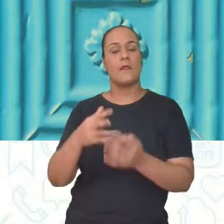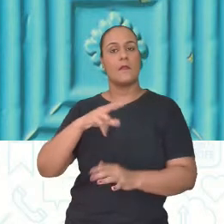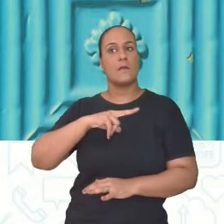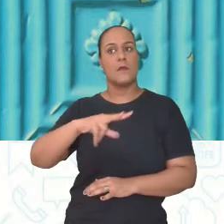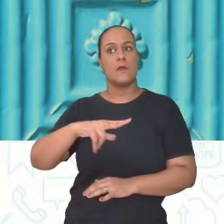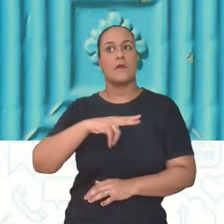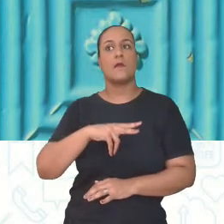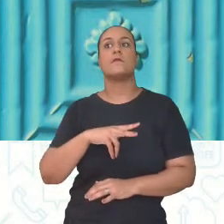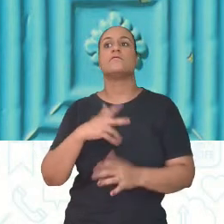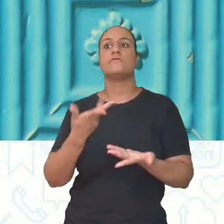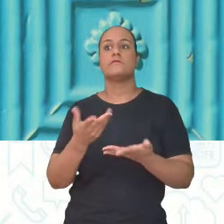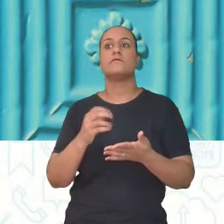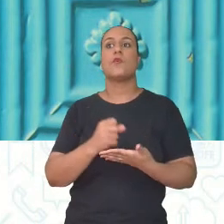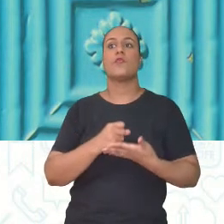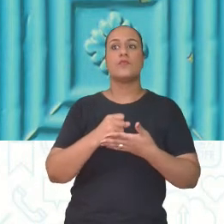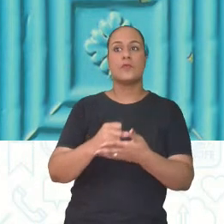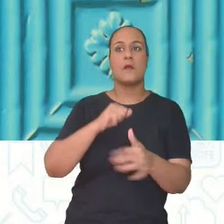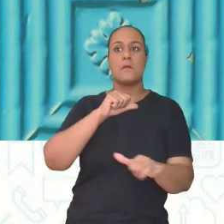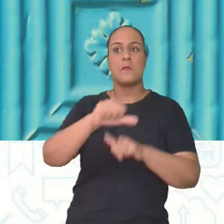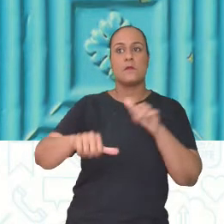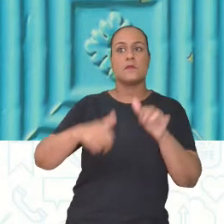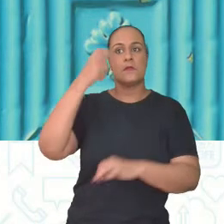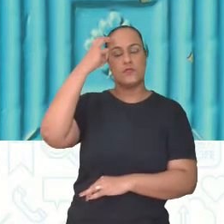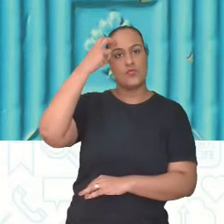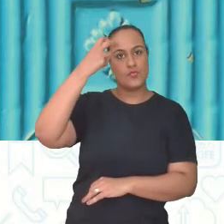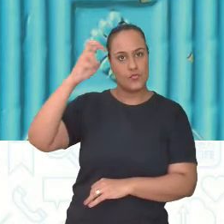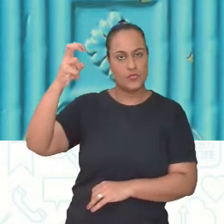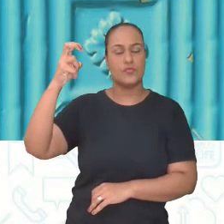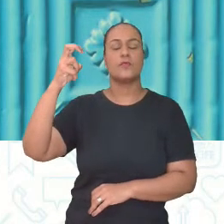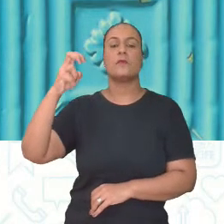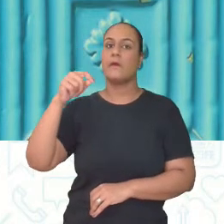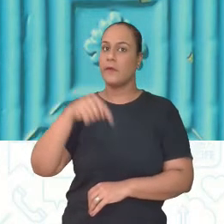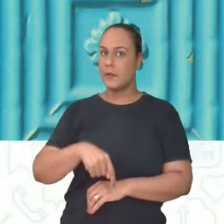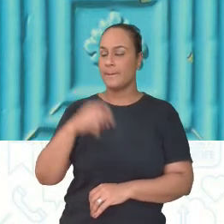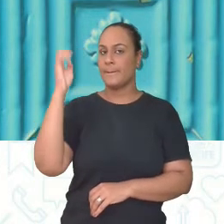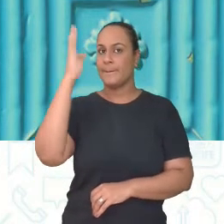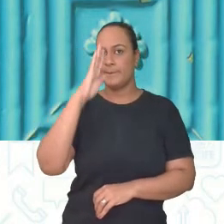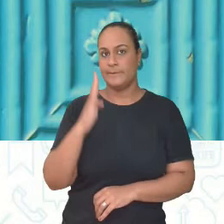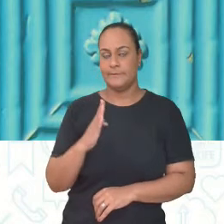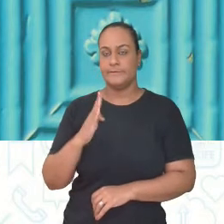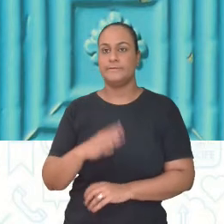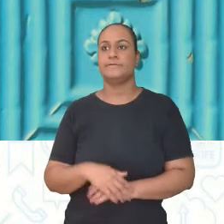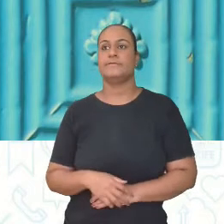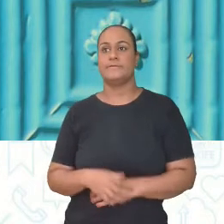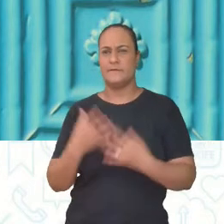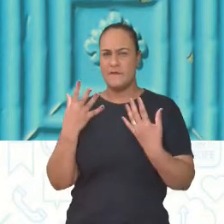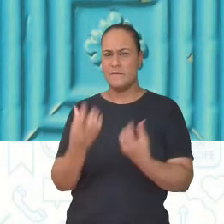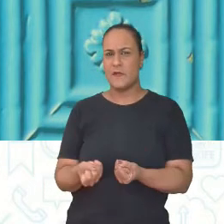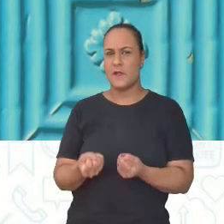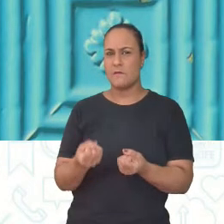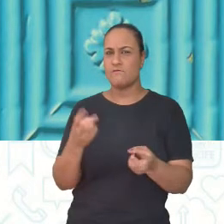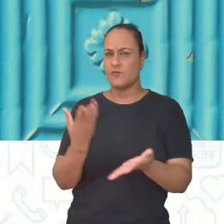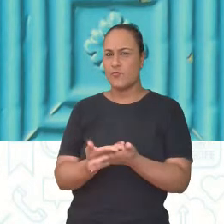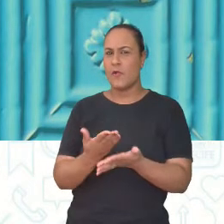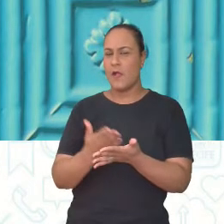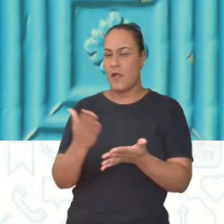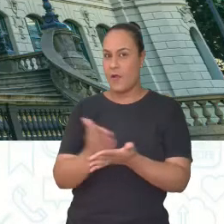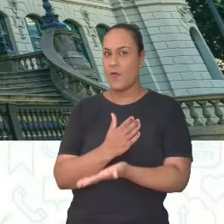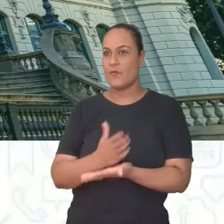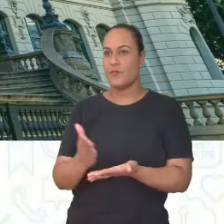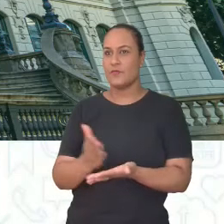contribuiu para a mudança cultural na colônia, né, em terras aqui brasileiras. Vamos ver algumas, né, professor